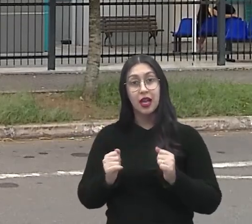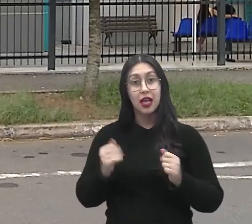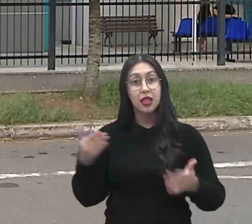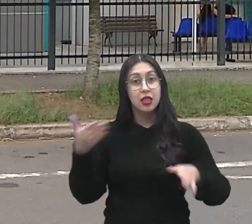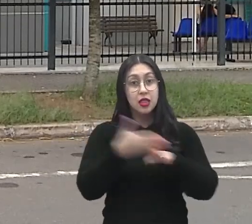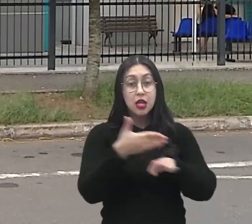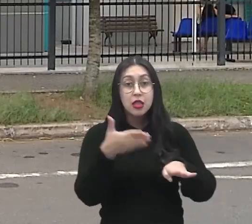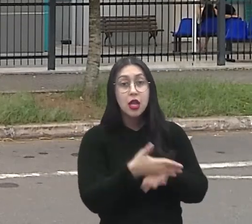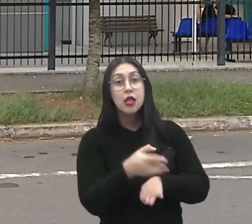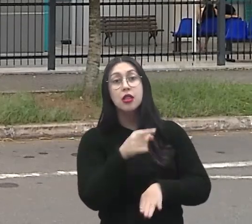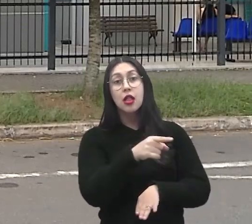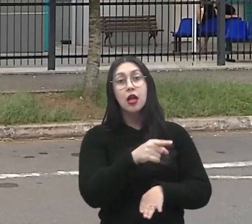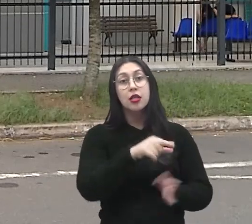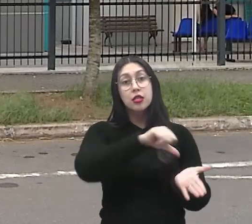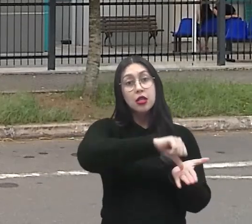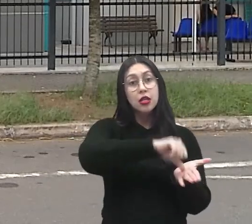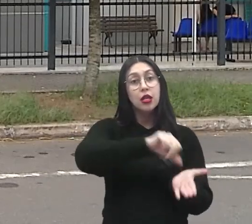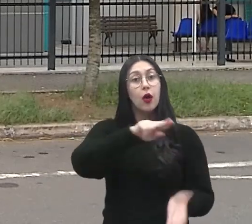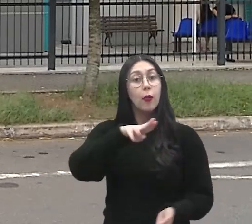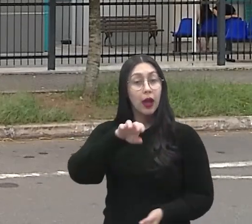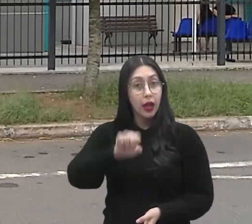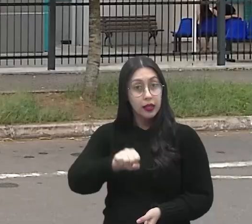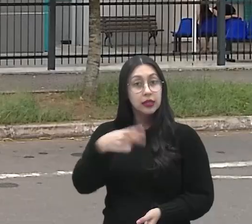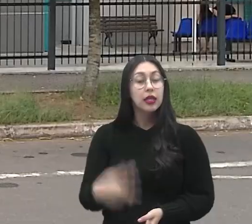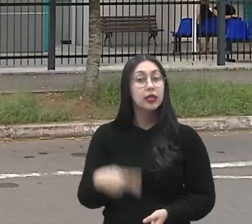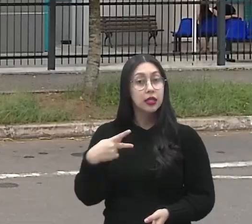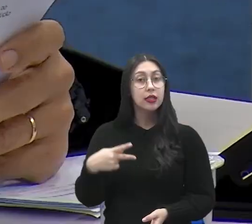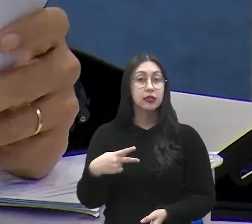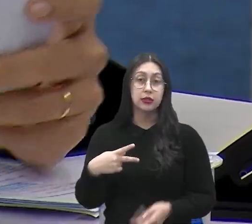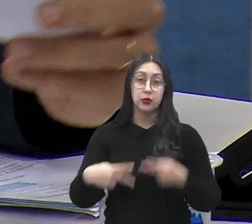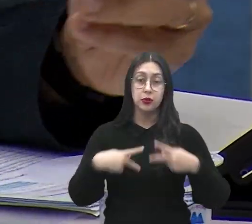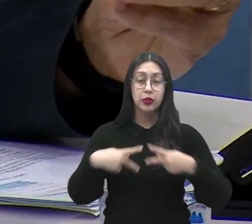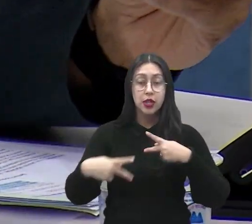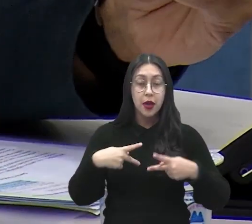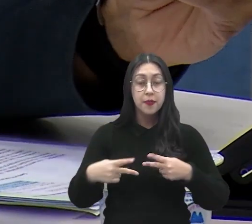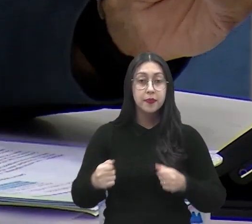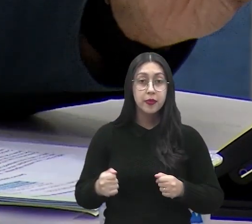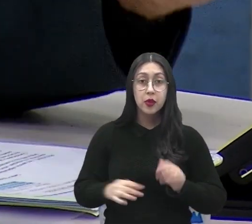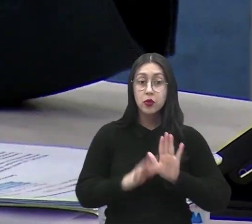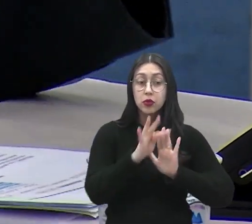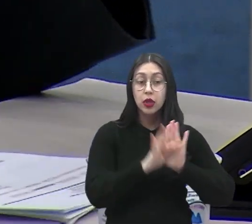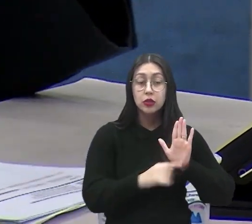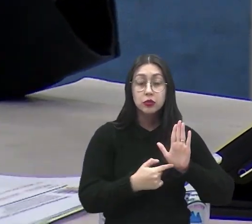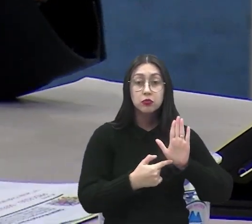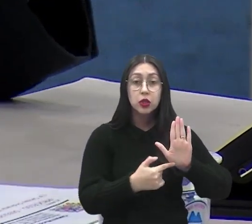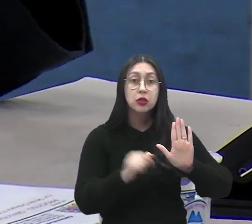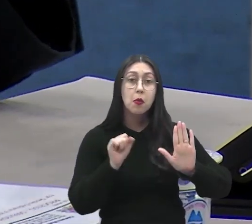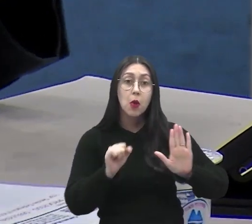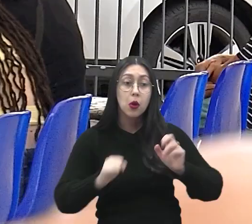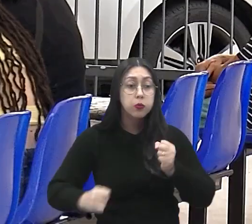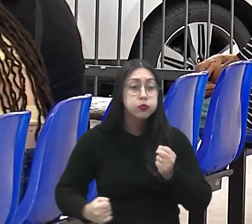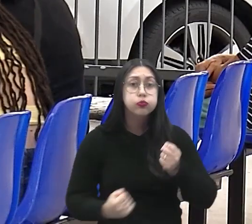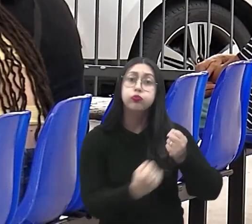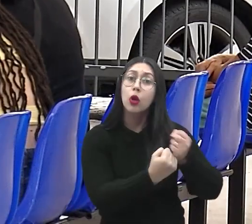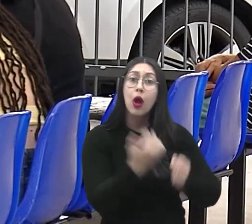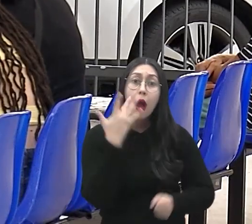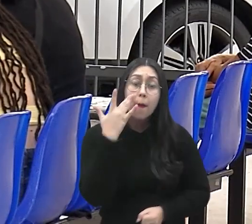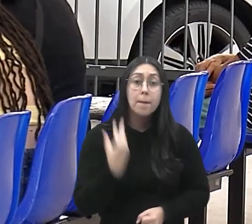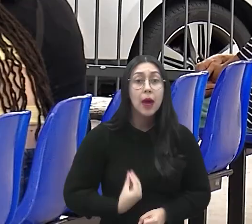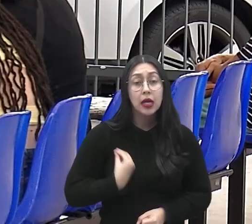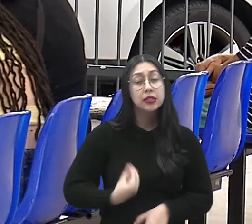de sinais, nas unidades públicas de saúde do município. Segundo a matéria, esse apoio poderá ser oferecido de